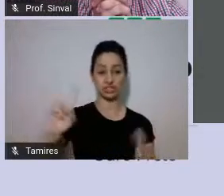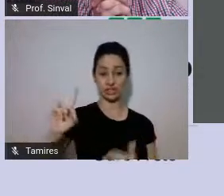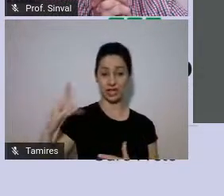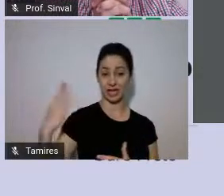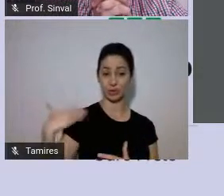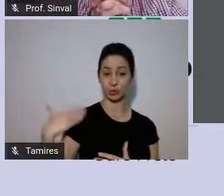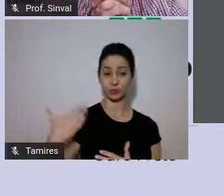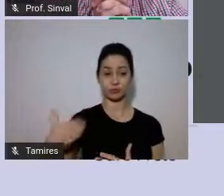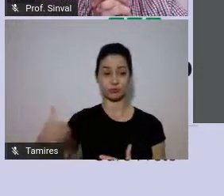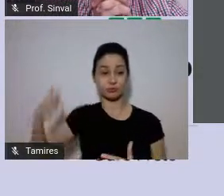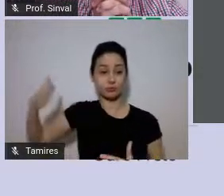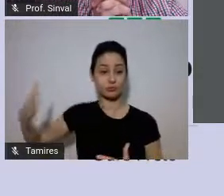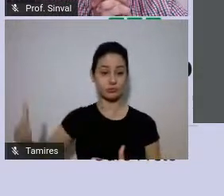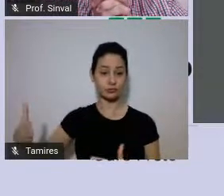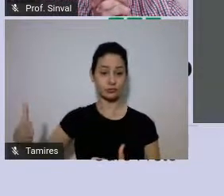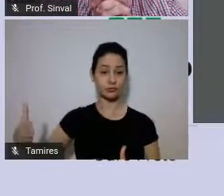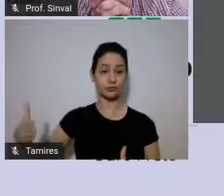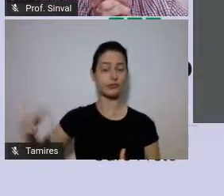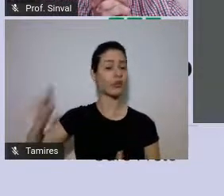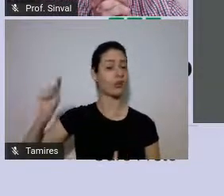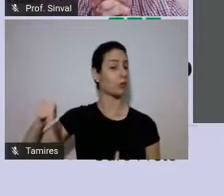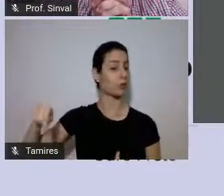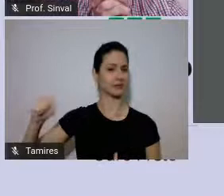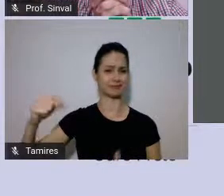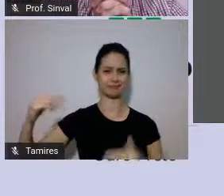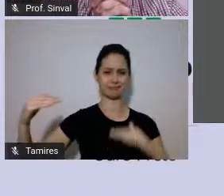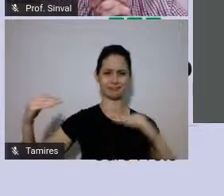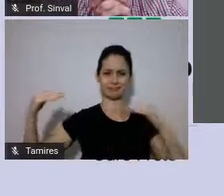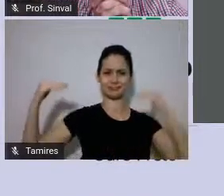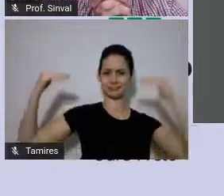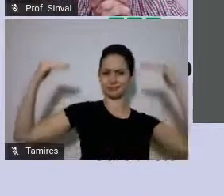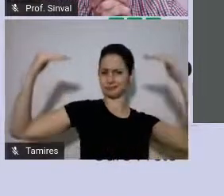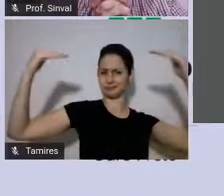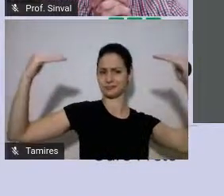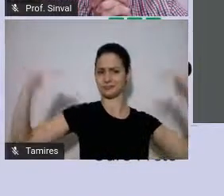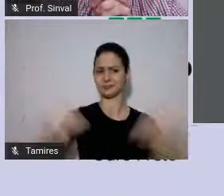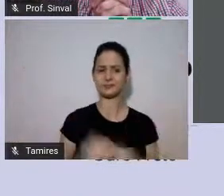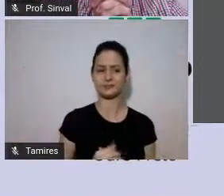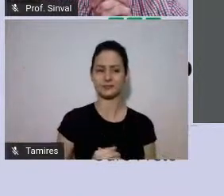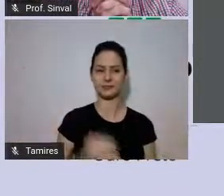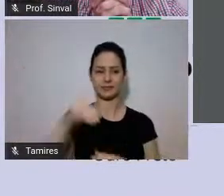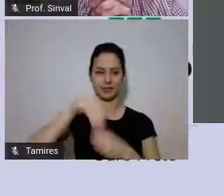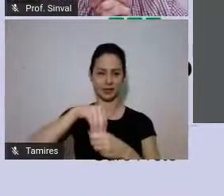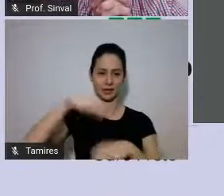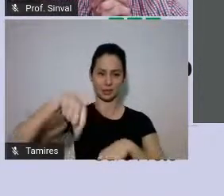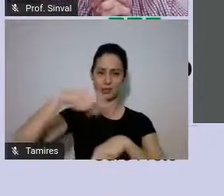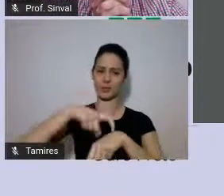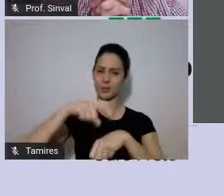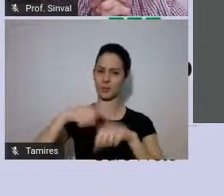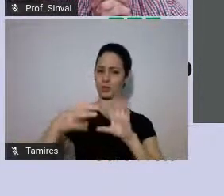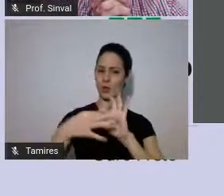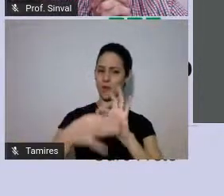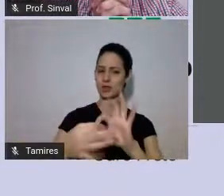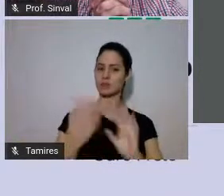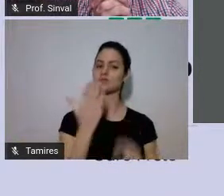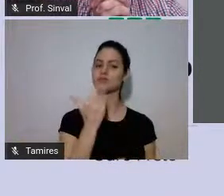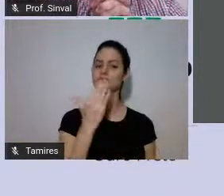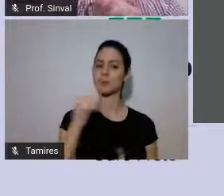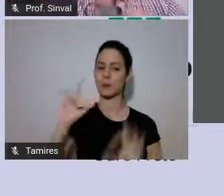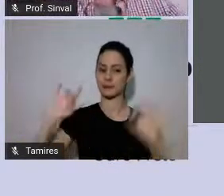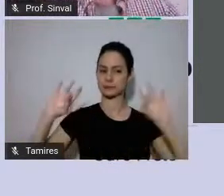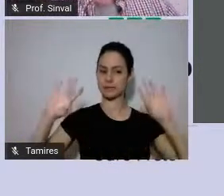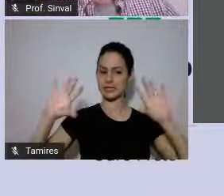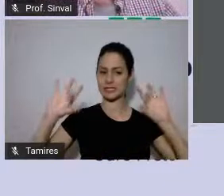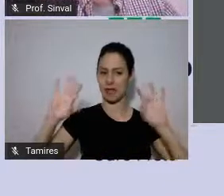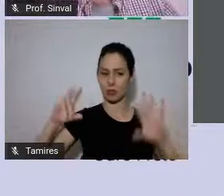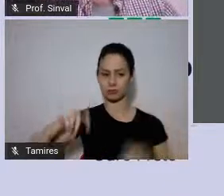do governante ocupa o lugar mais alto dentro daquele jantar. É um local de honra. Então,